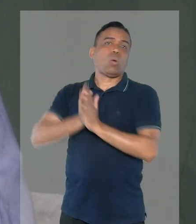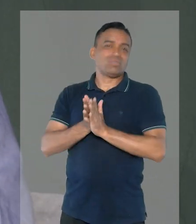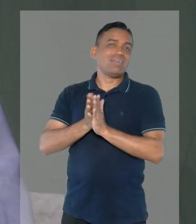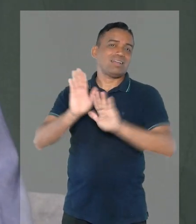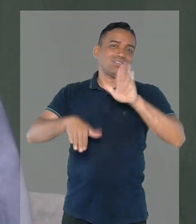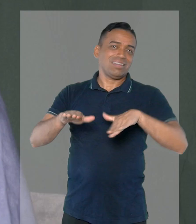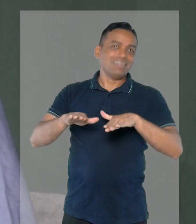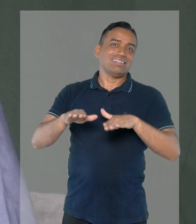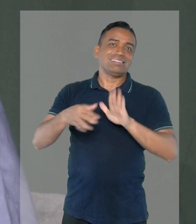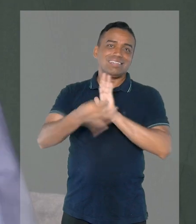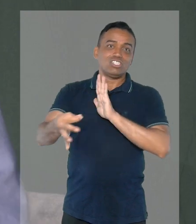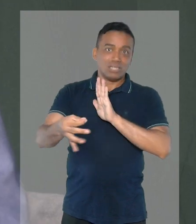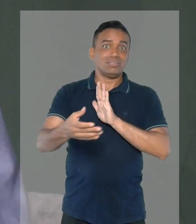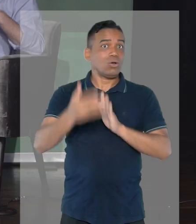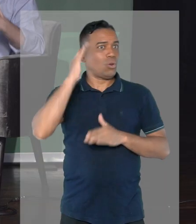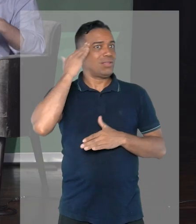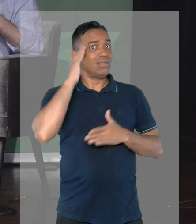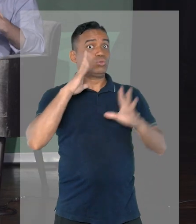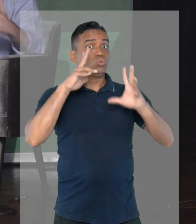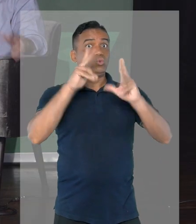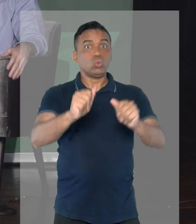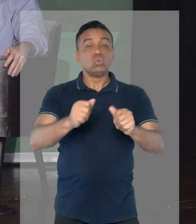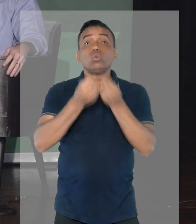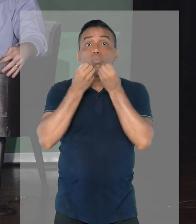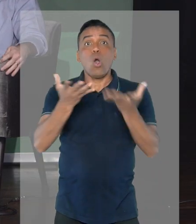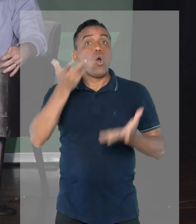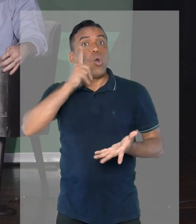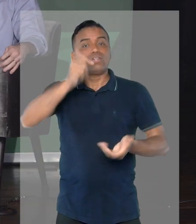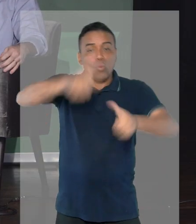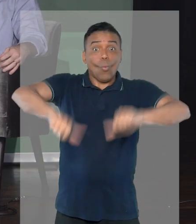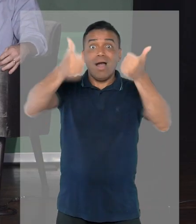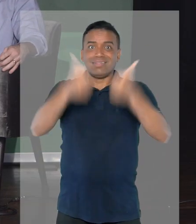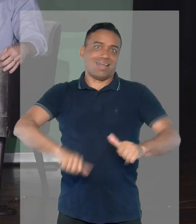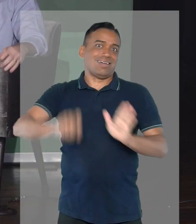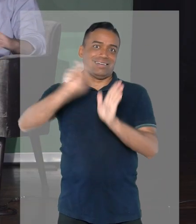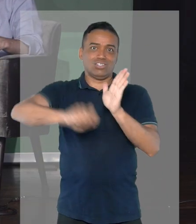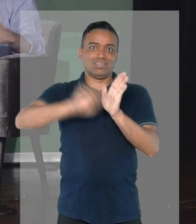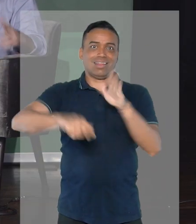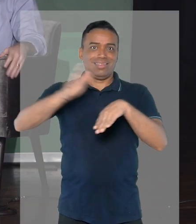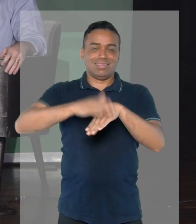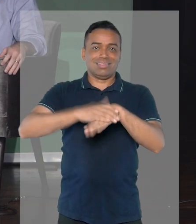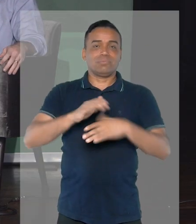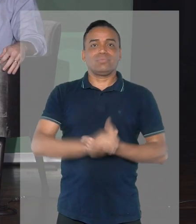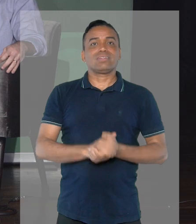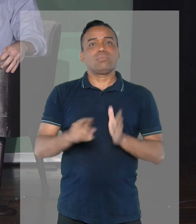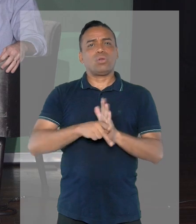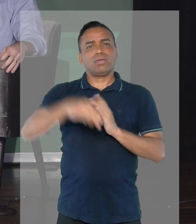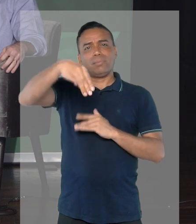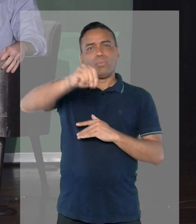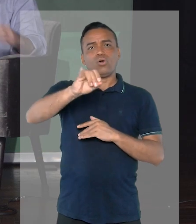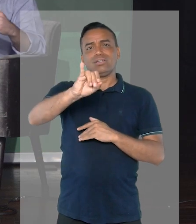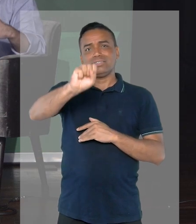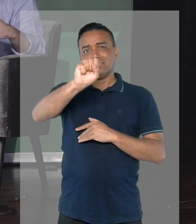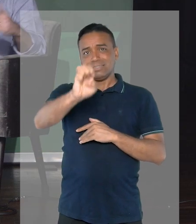pior, né? Pior é quem não entendeu que o Leminski está fazendo isso tudo sendo bom. Assim, a Leila Perrone Moisés fala que